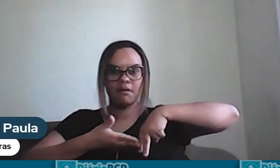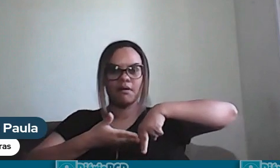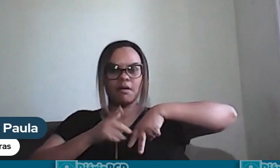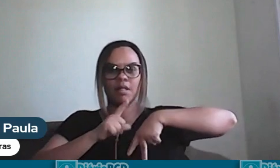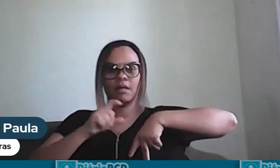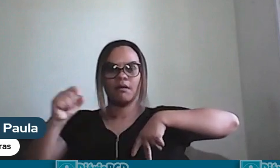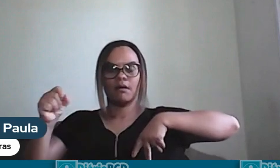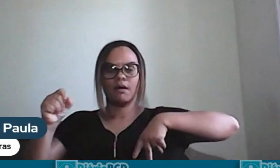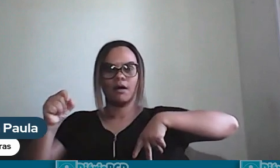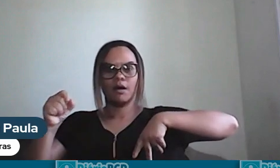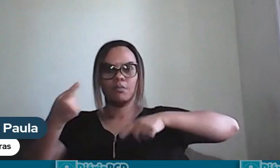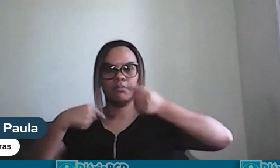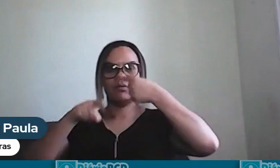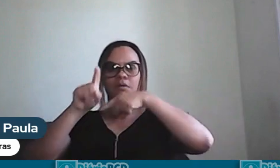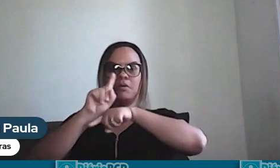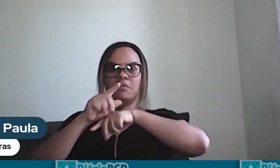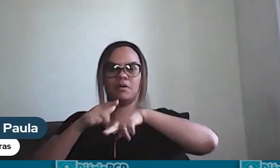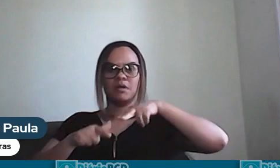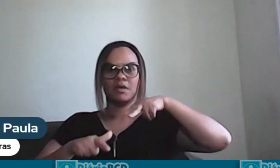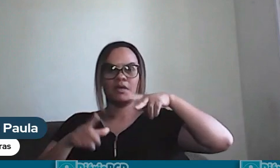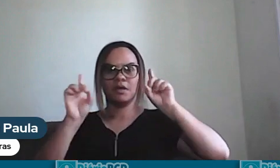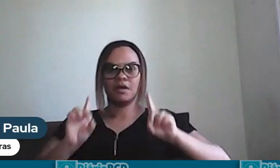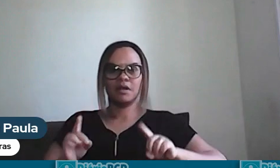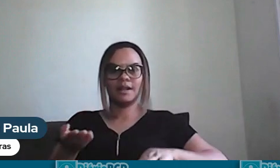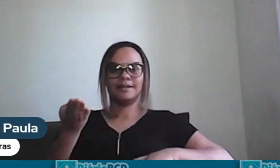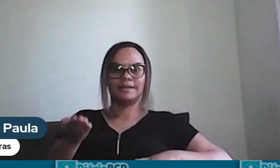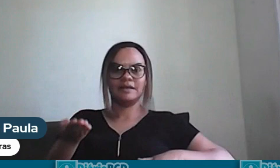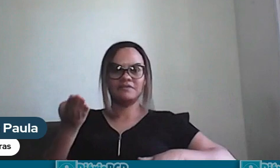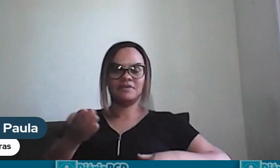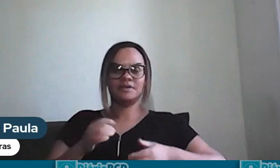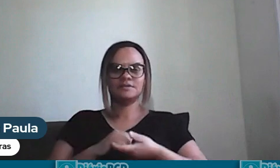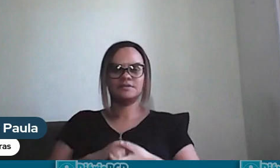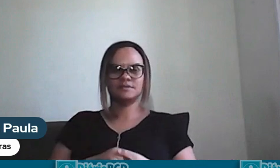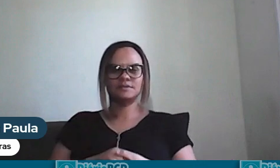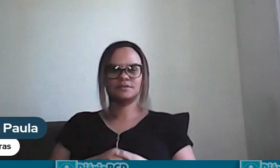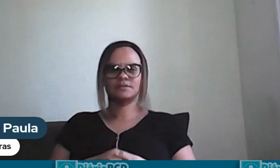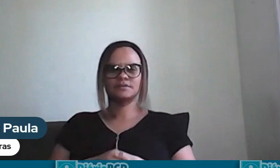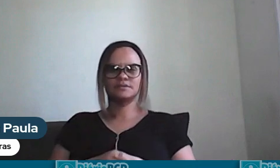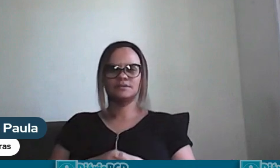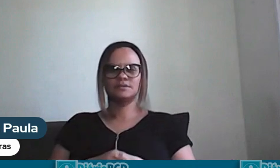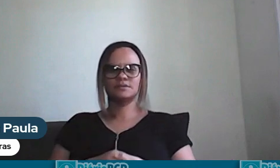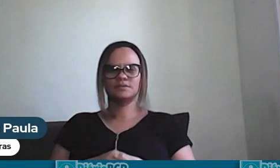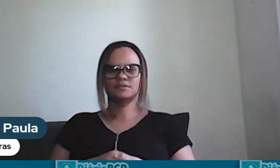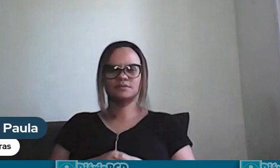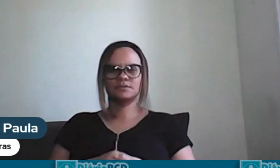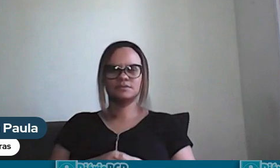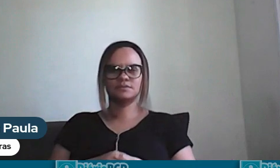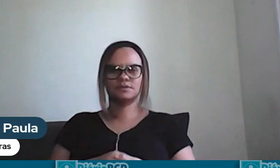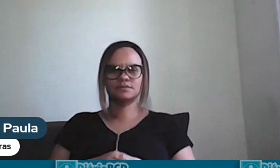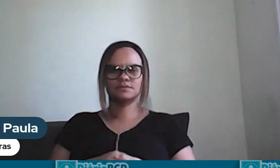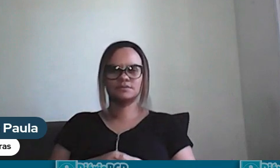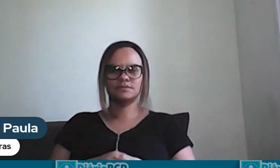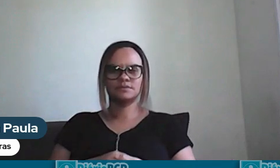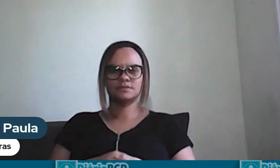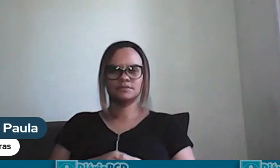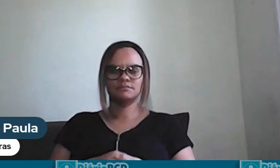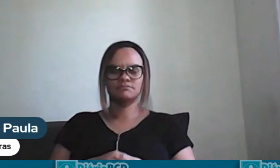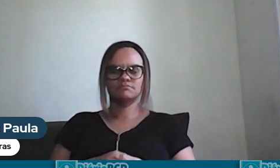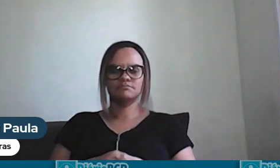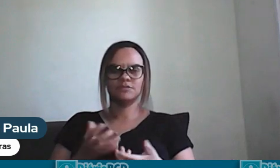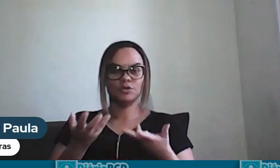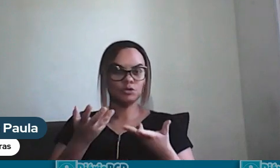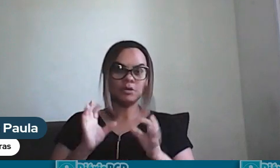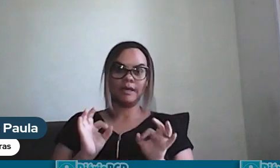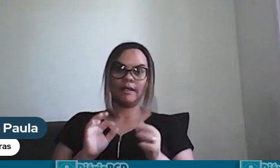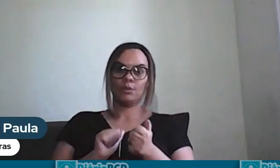de lá com o grau de deficiência leve. Então, nós precisamos, não que a gente não queira que